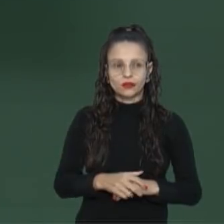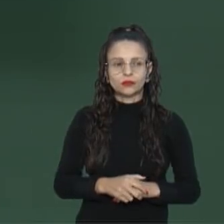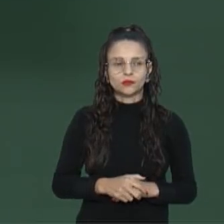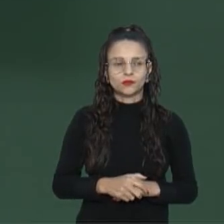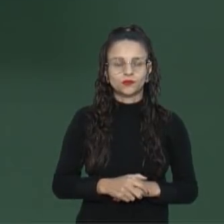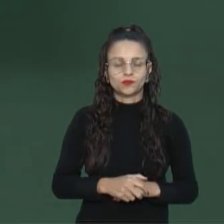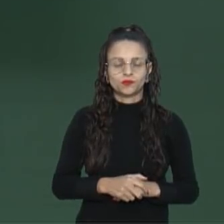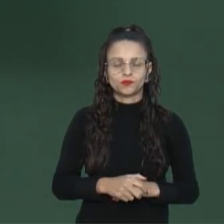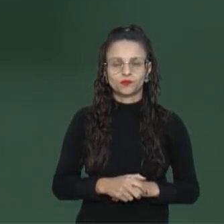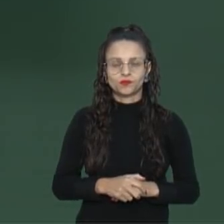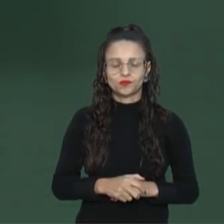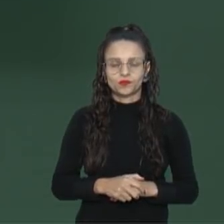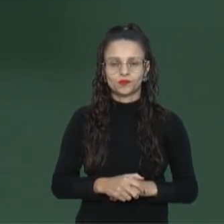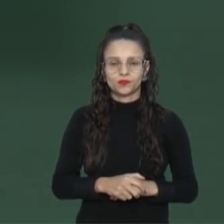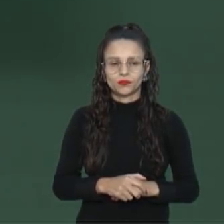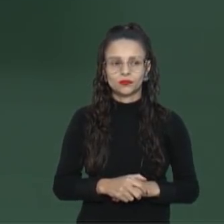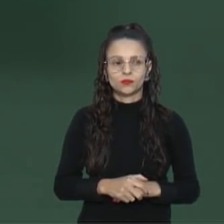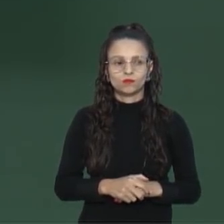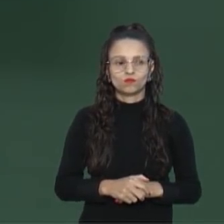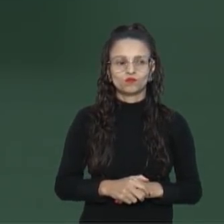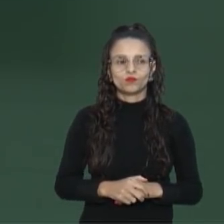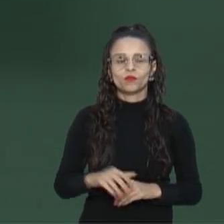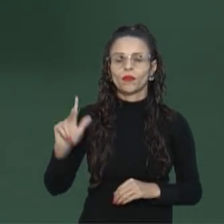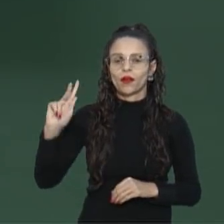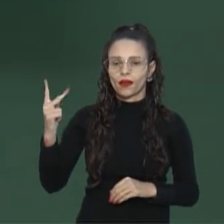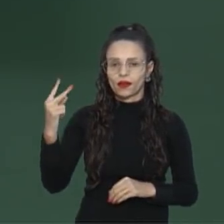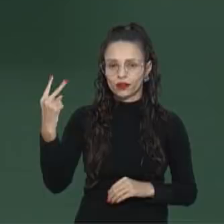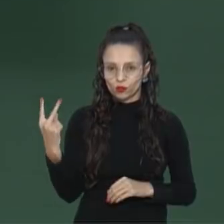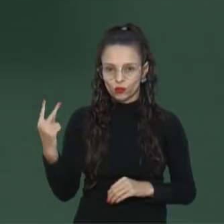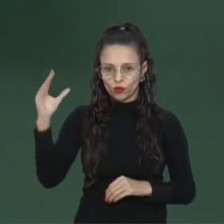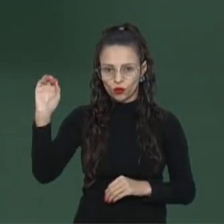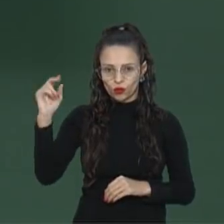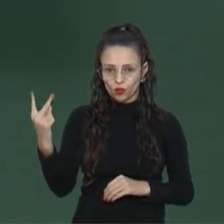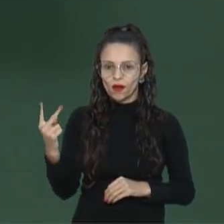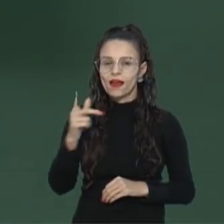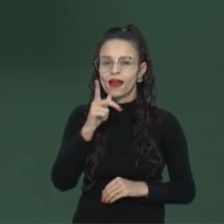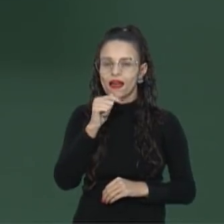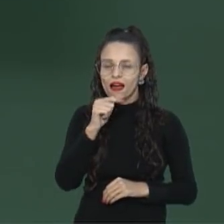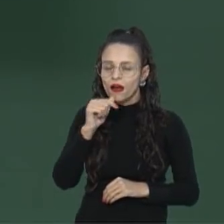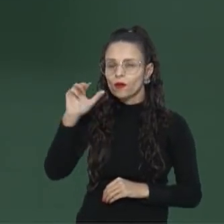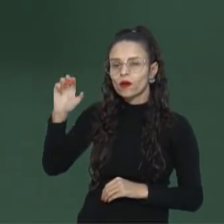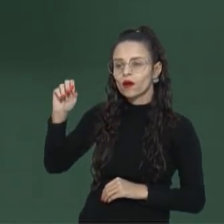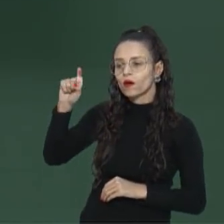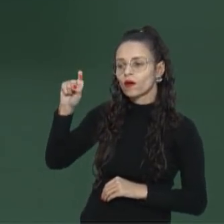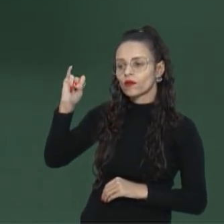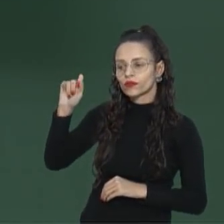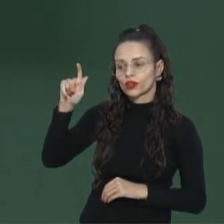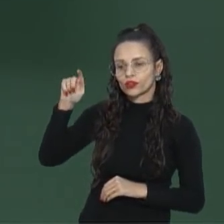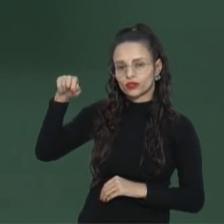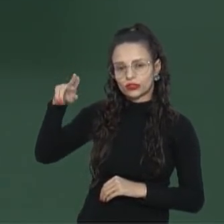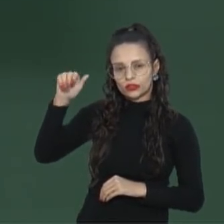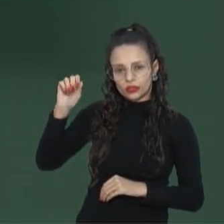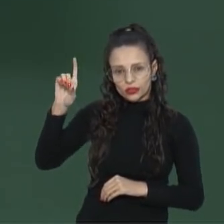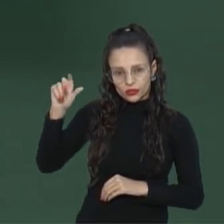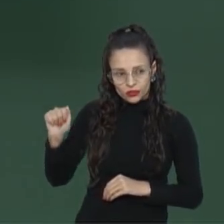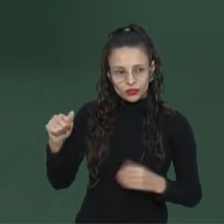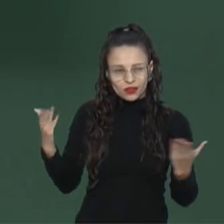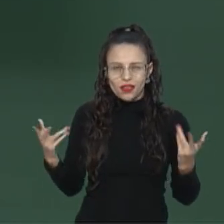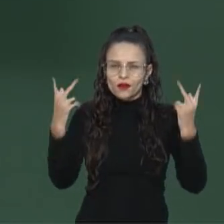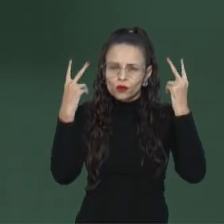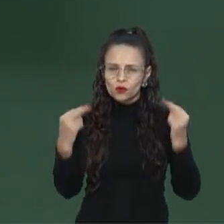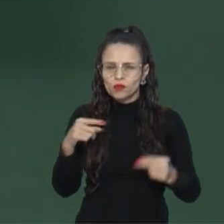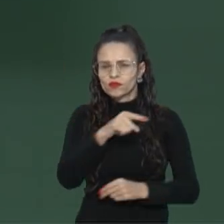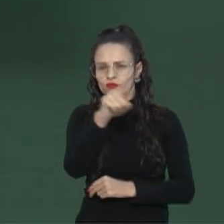alcalino, O2. Peróxido de hidrogênio, água oxigenada, H2O2. Por isso que eu falei que é comum,